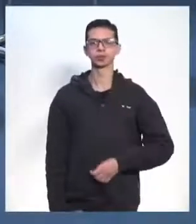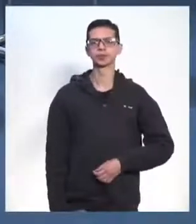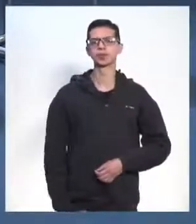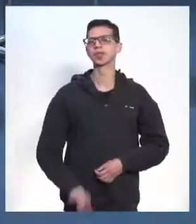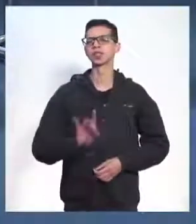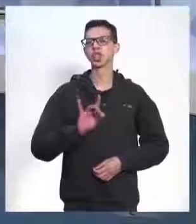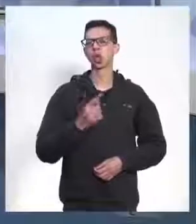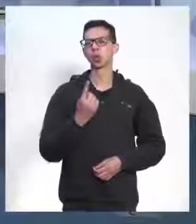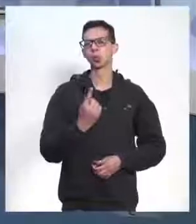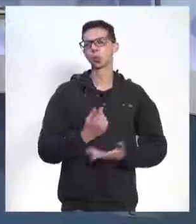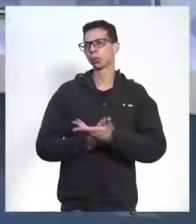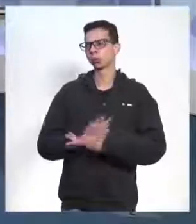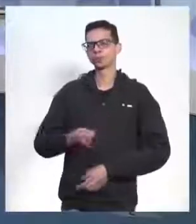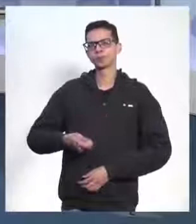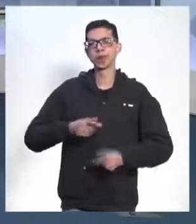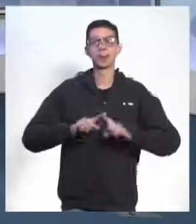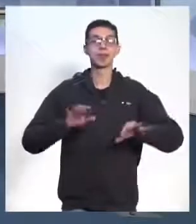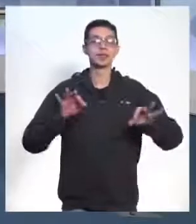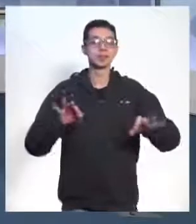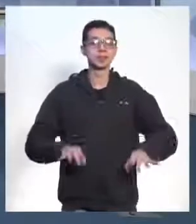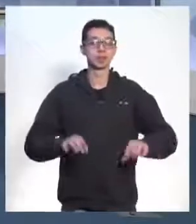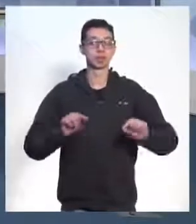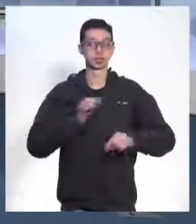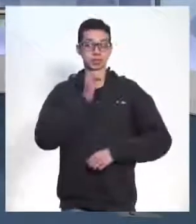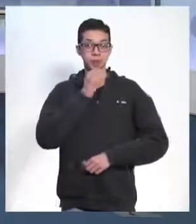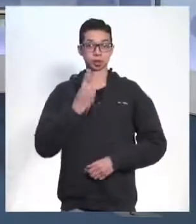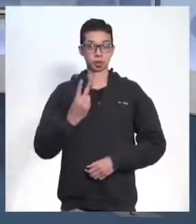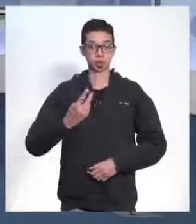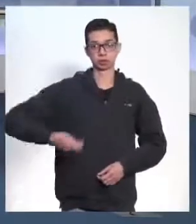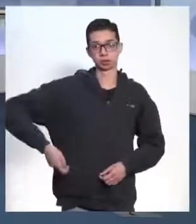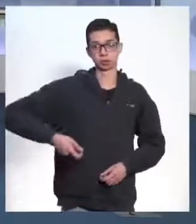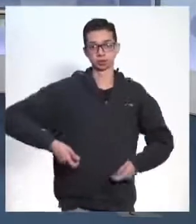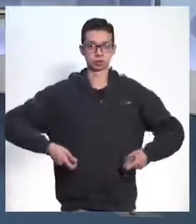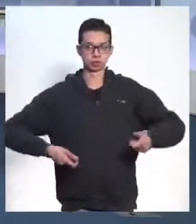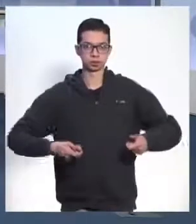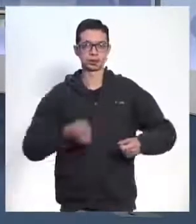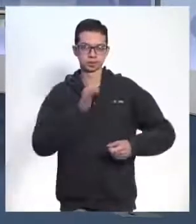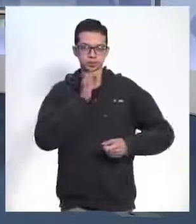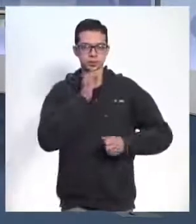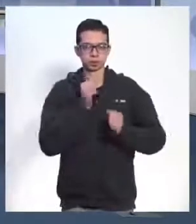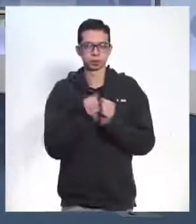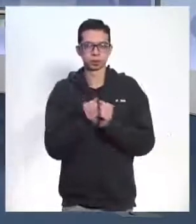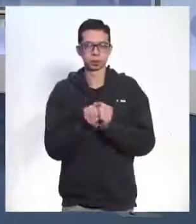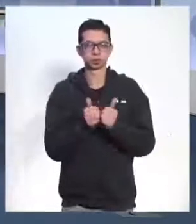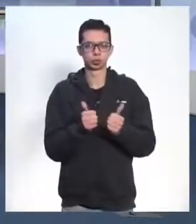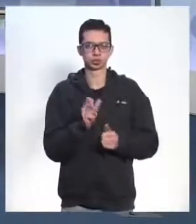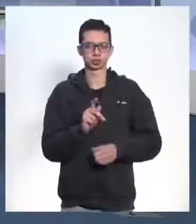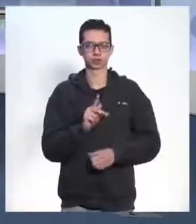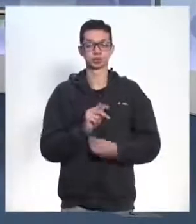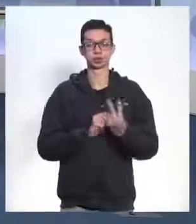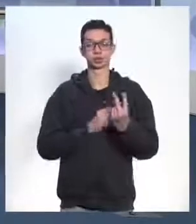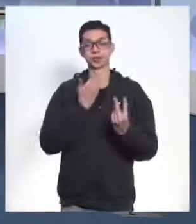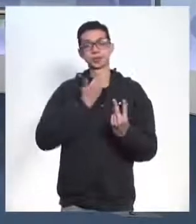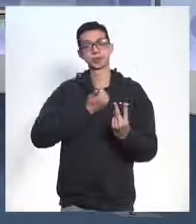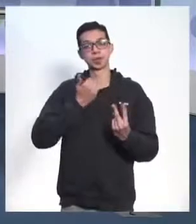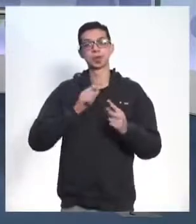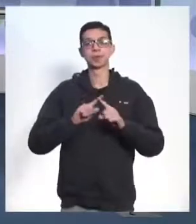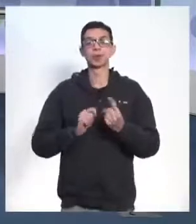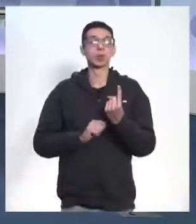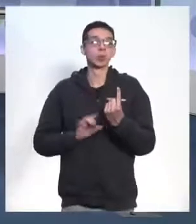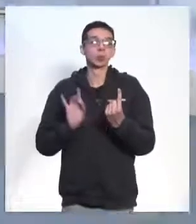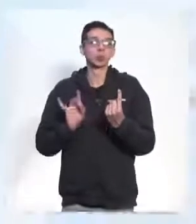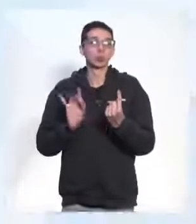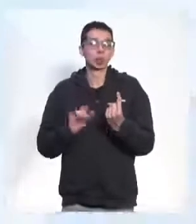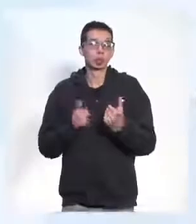dado, mas o ideal seria 2 dados lançados simultaneamente, tá bom, gente? Mas nós temos um,